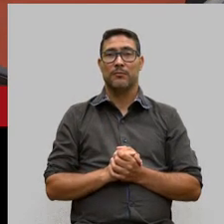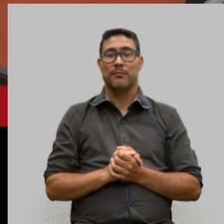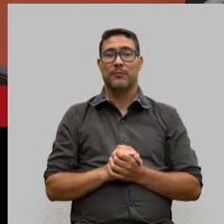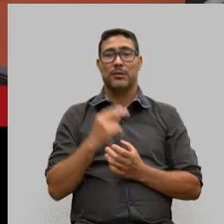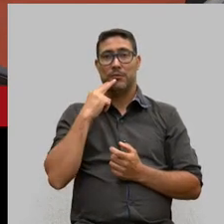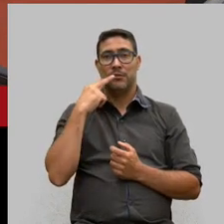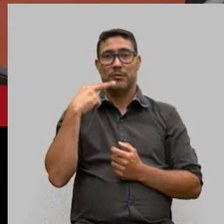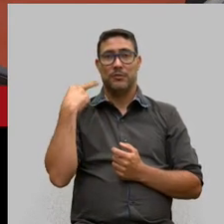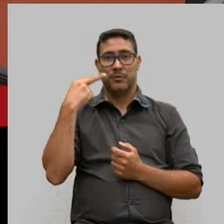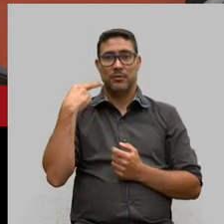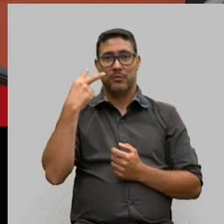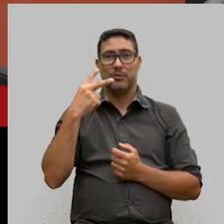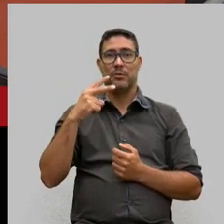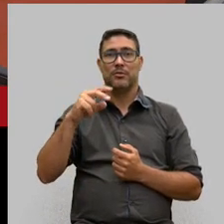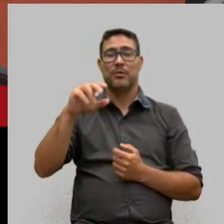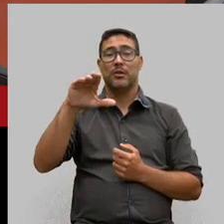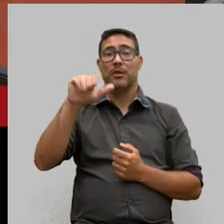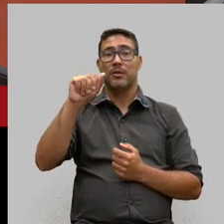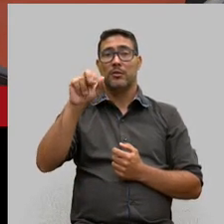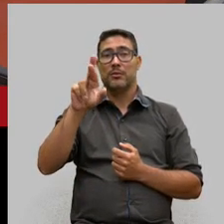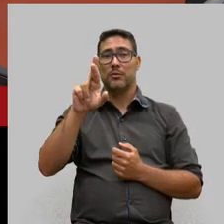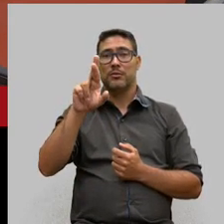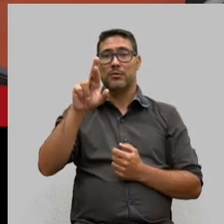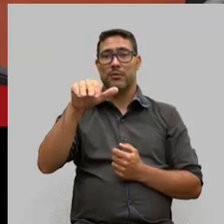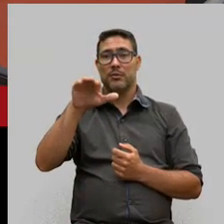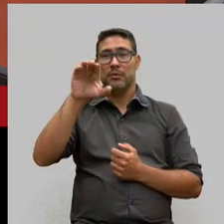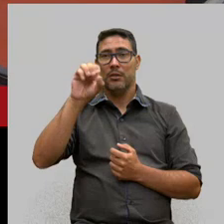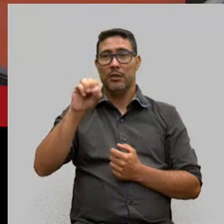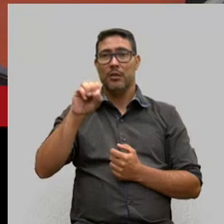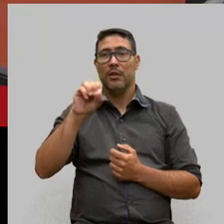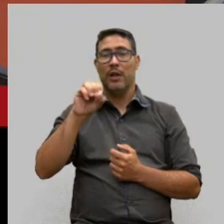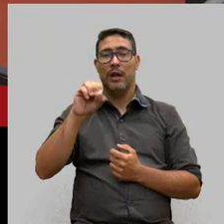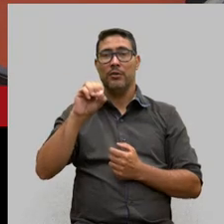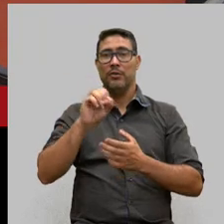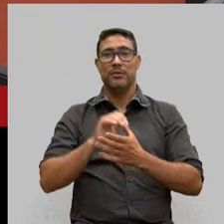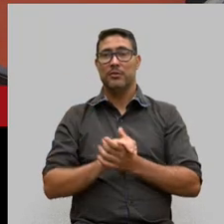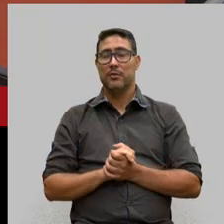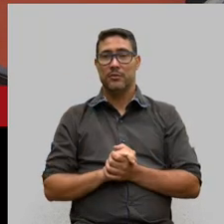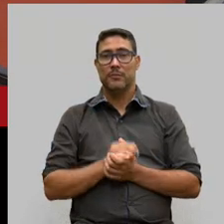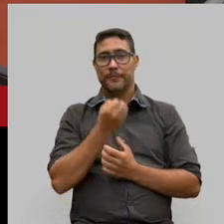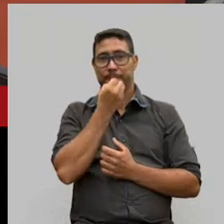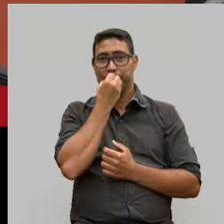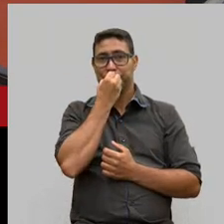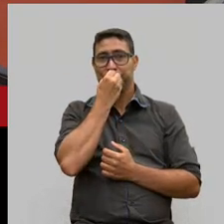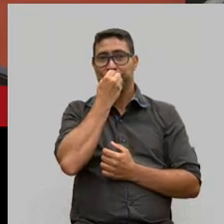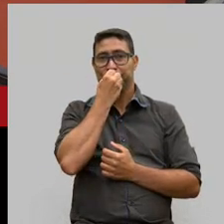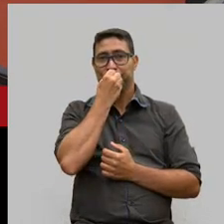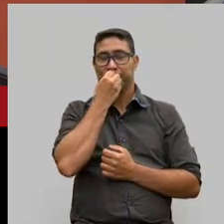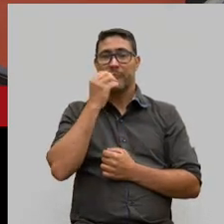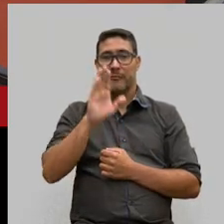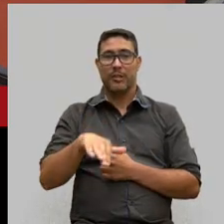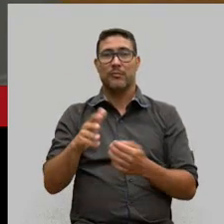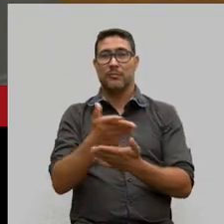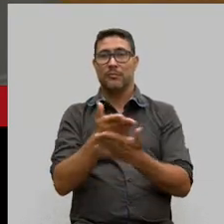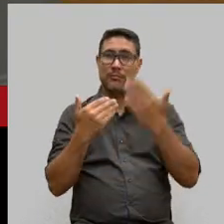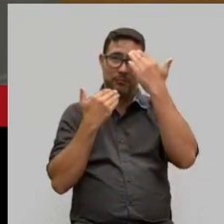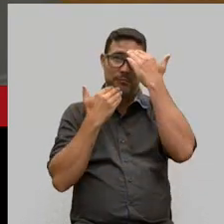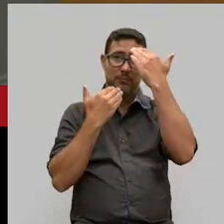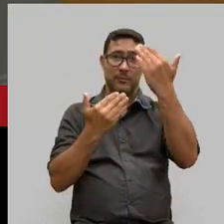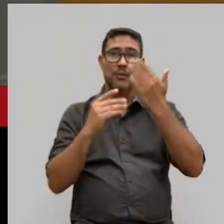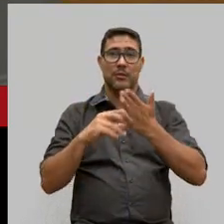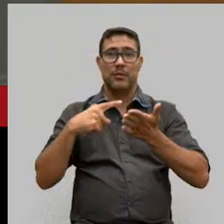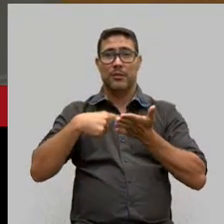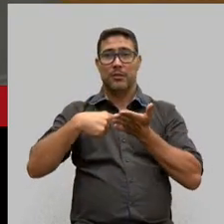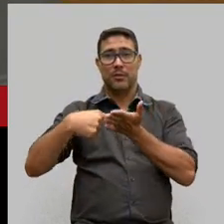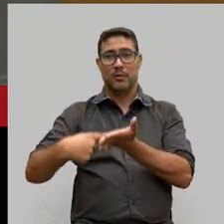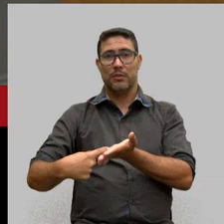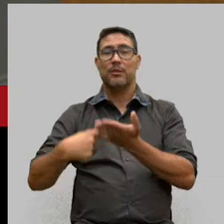Carmo de Cachoeira uma boa tarde a todos né agradeço primeiramente o convite e